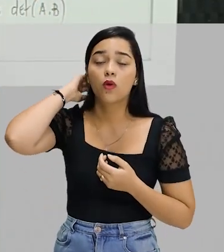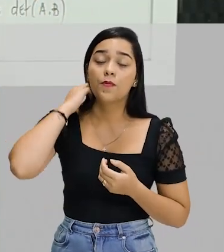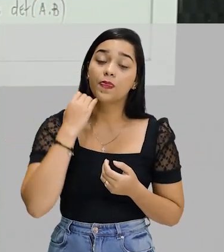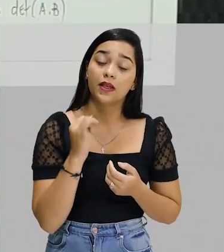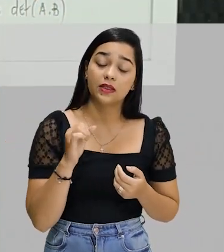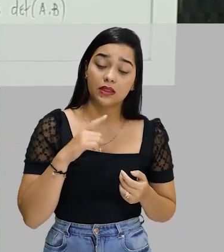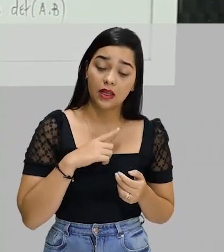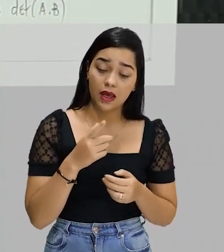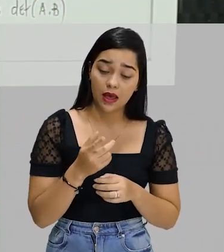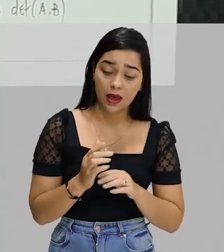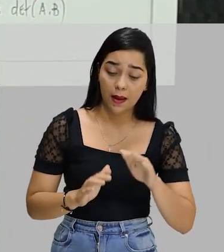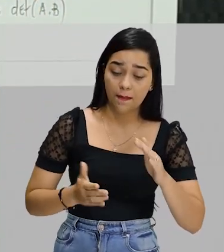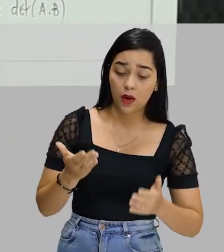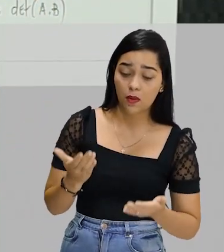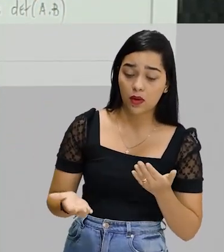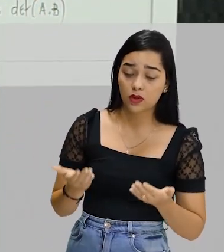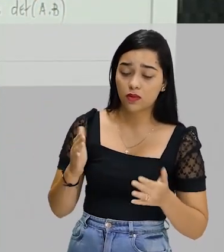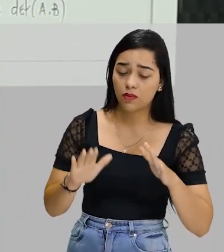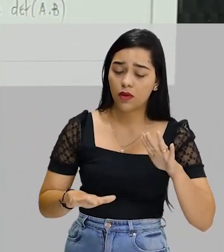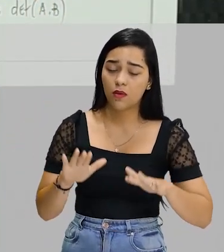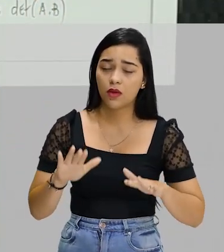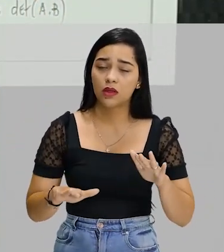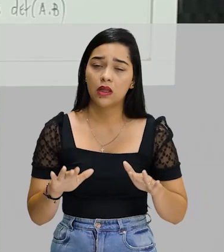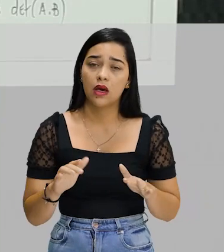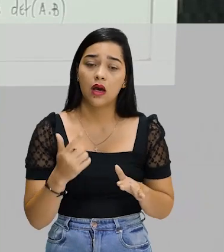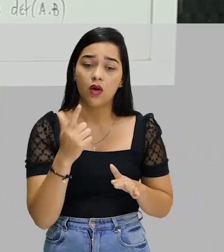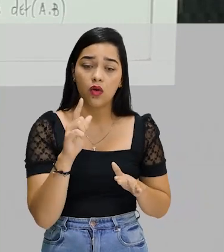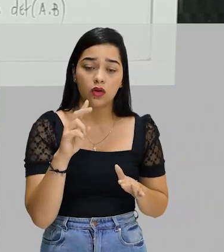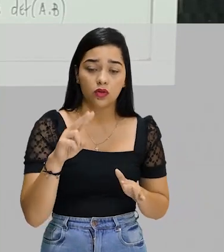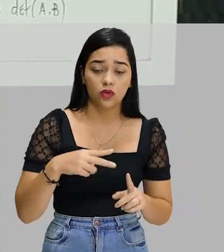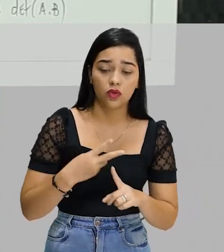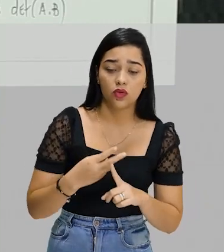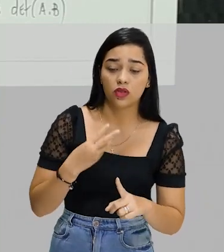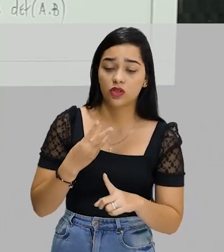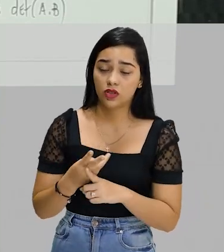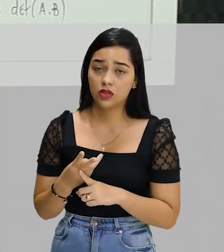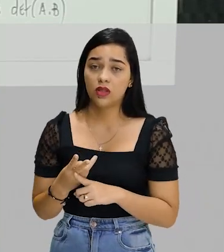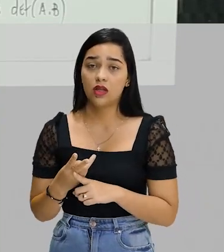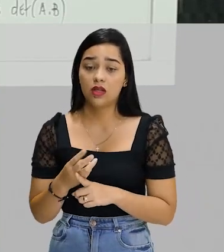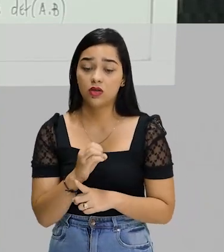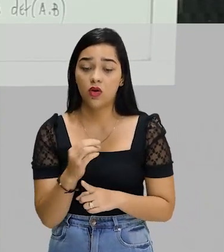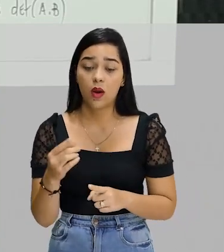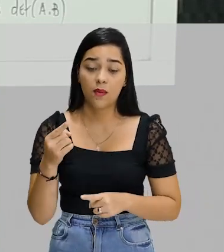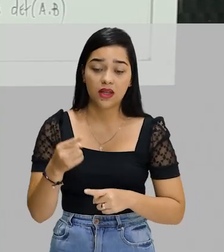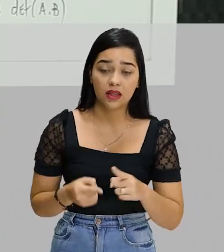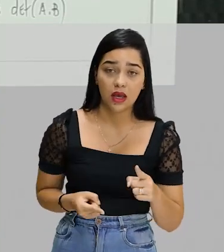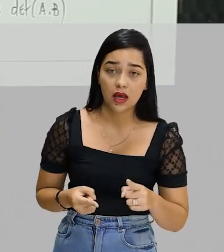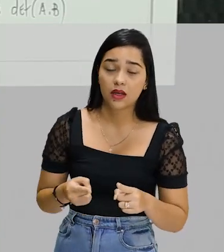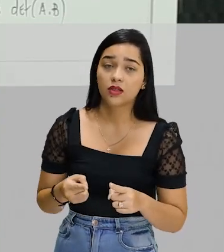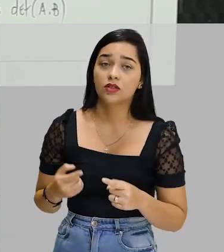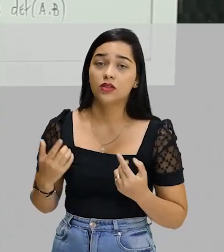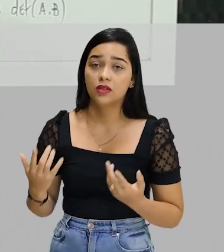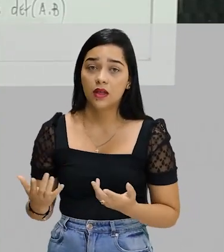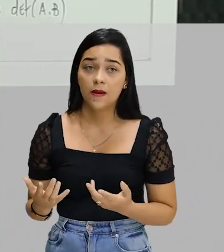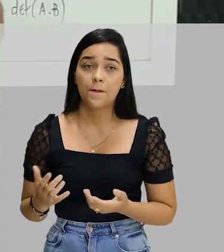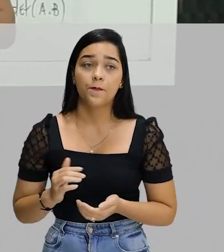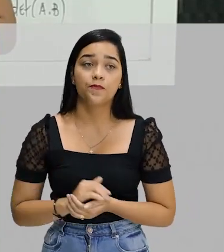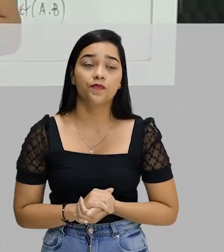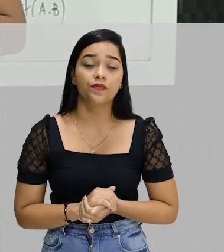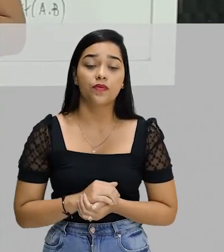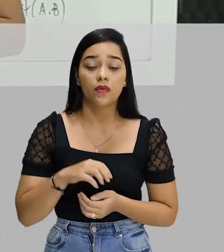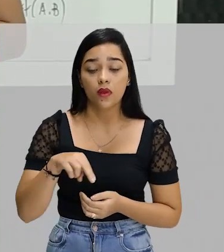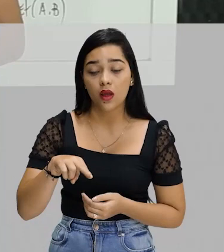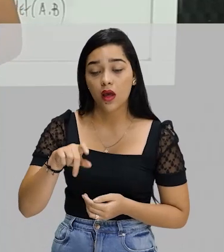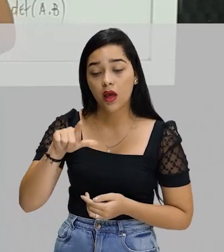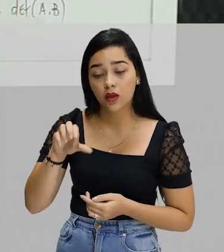linha sendo proporcional a outra duas vezes ou três vezes, ou a metade ou a terça parte, ele é